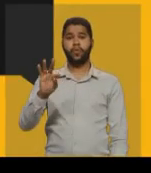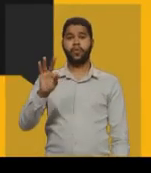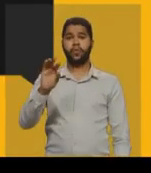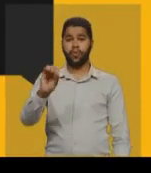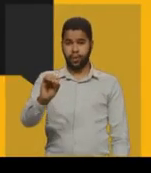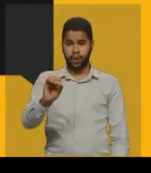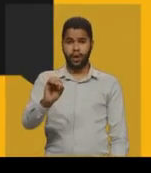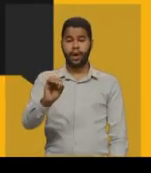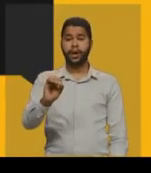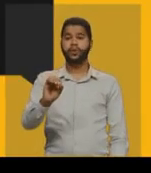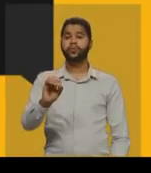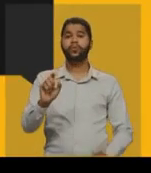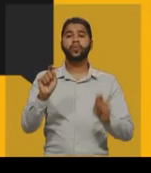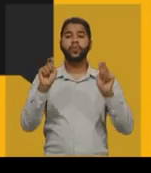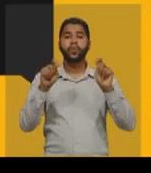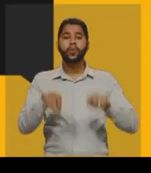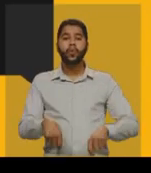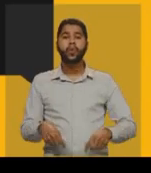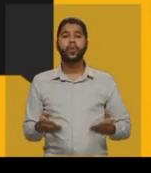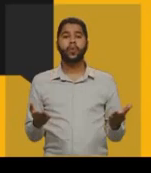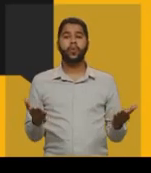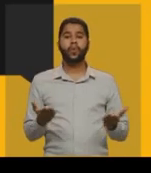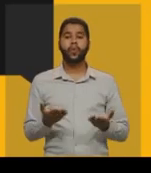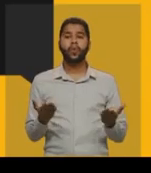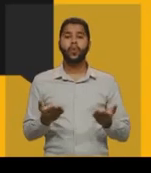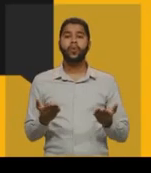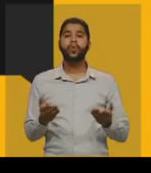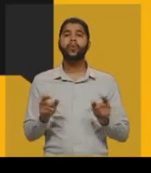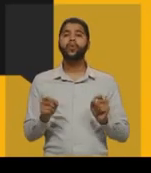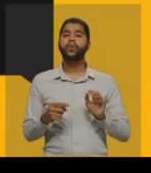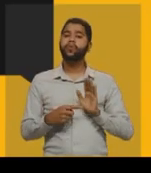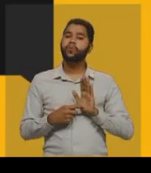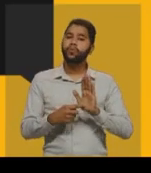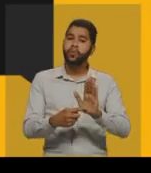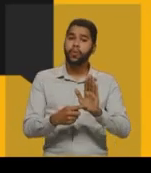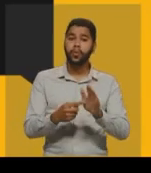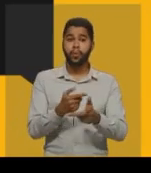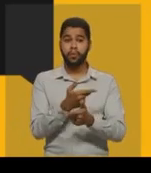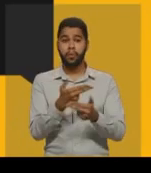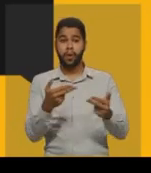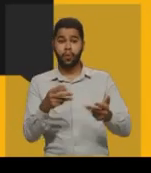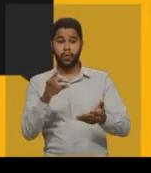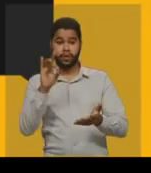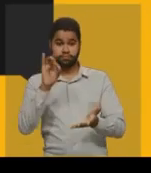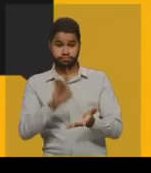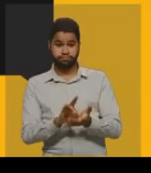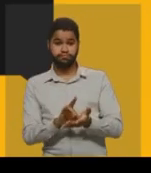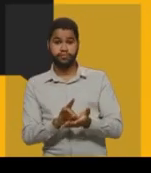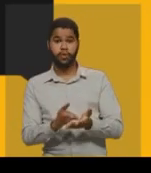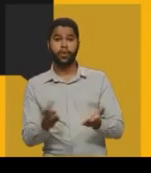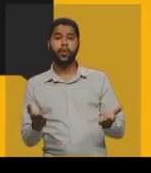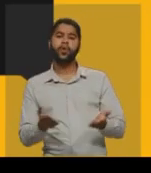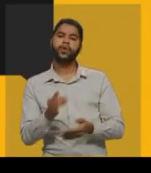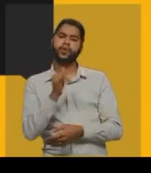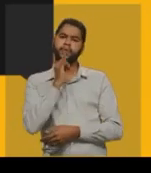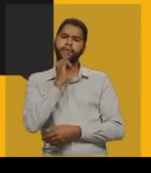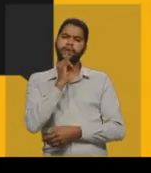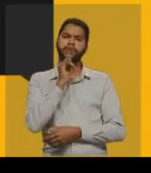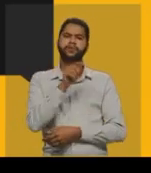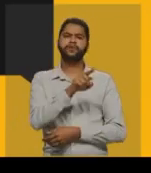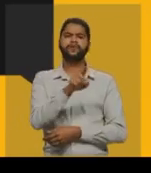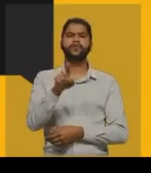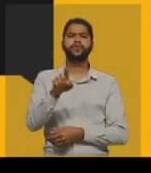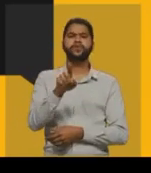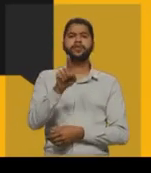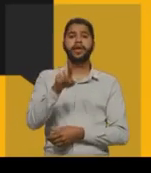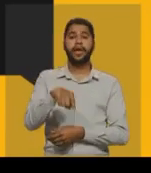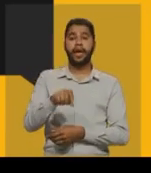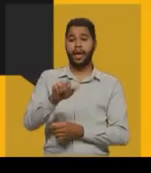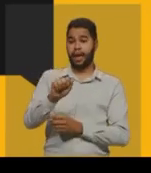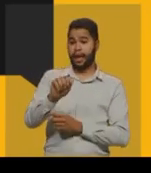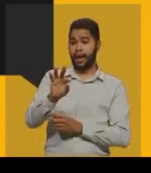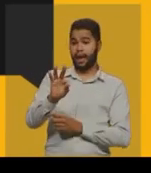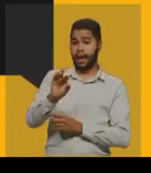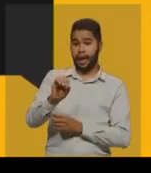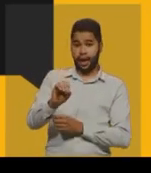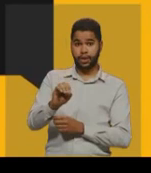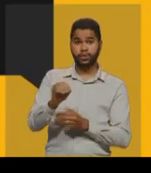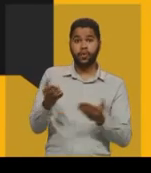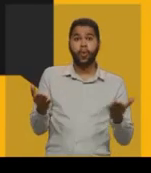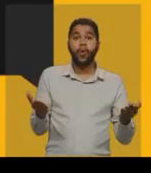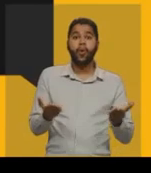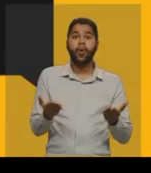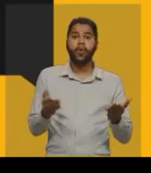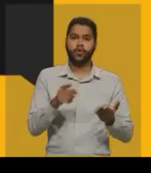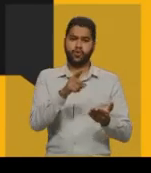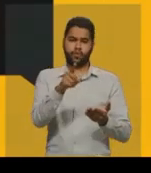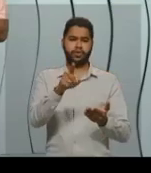ato é a condição atual, o que determina o que uma coisa é no presente. Por exemplo, você em ato, atualmente você